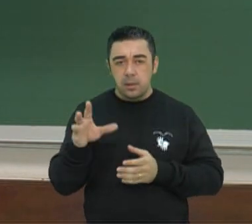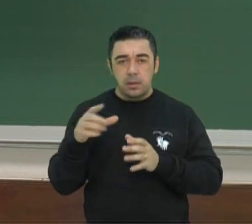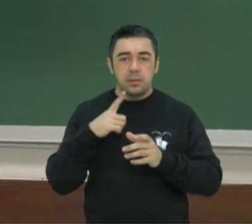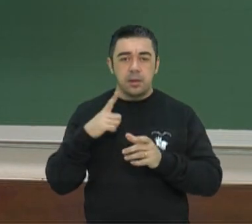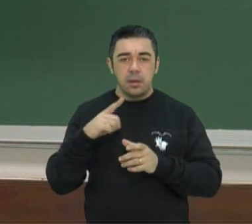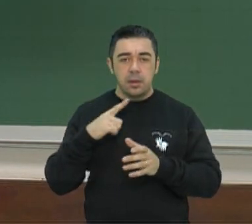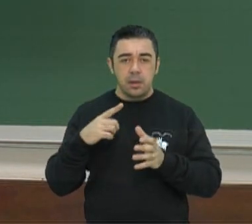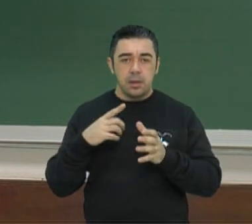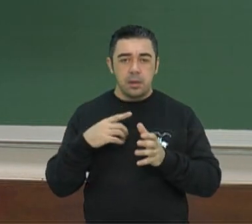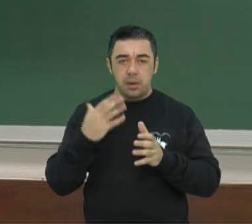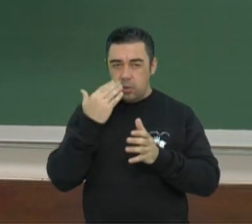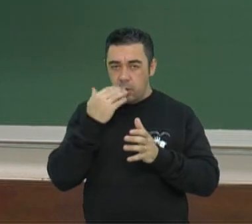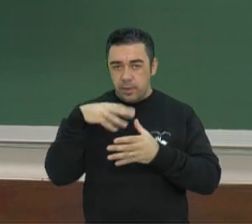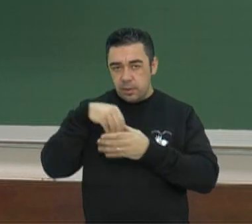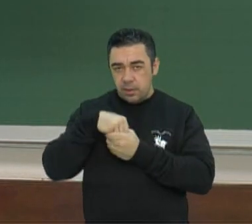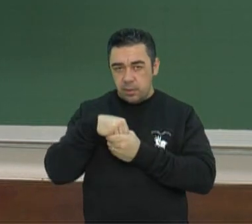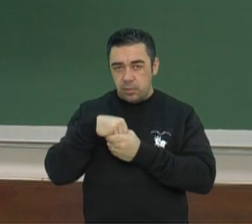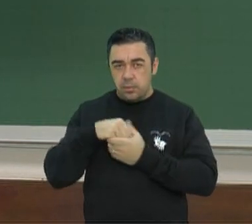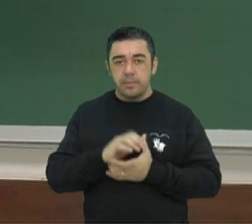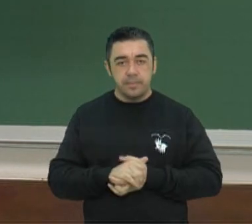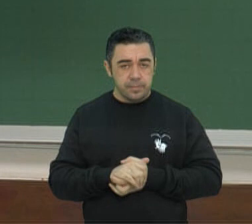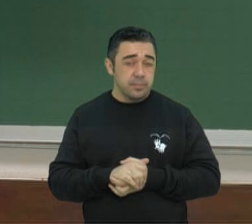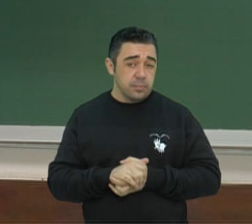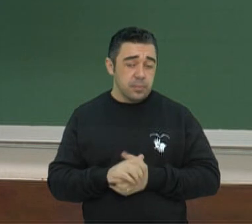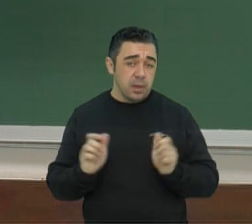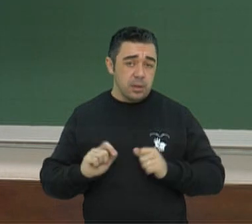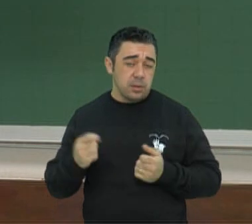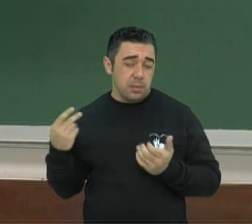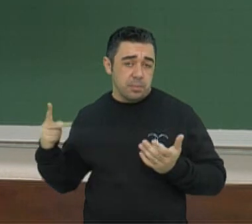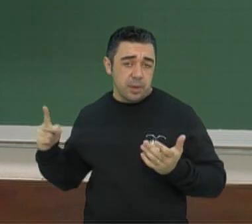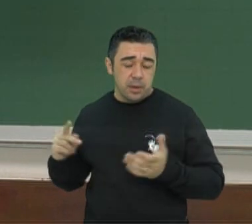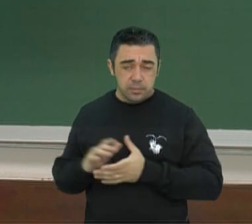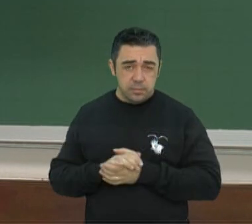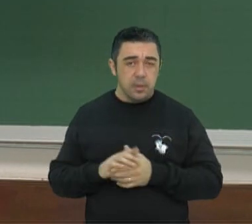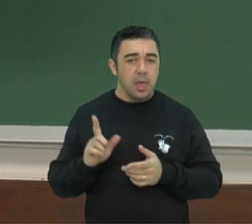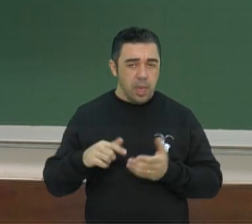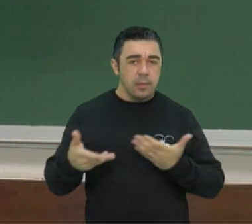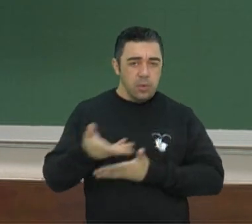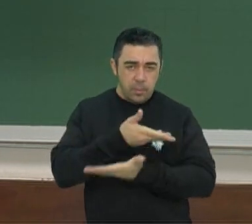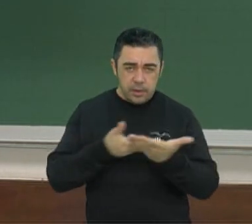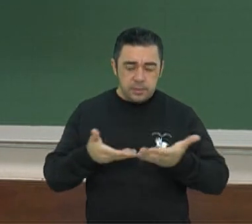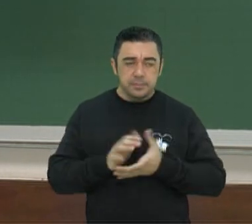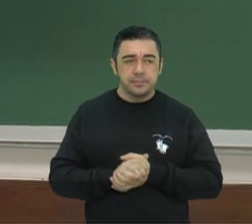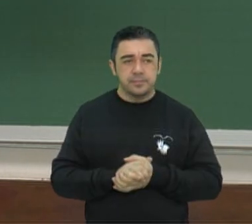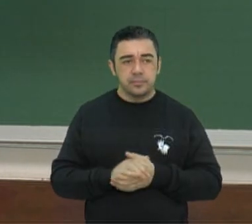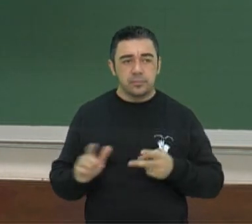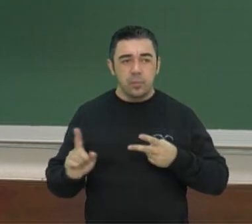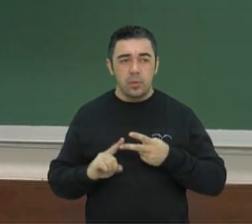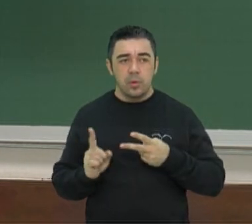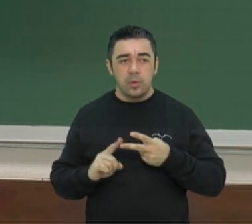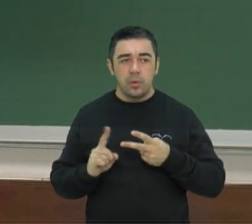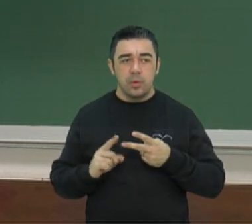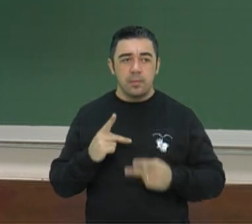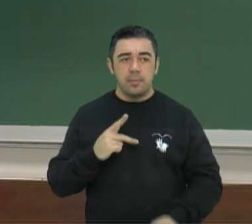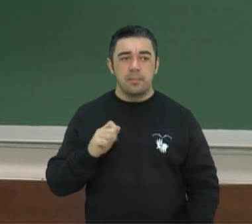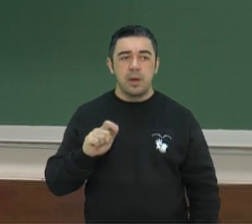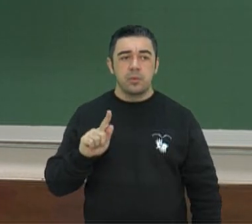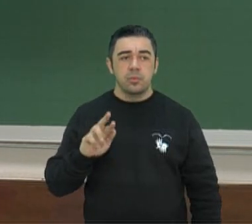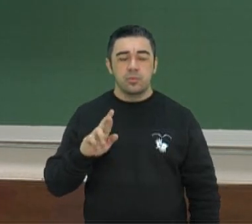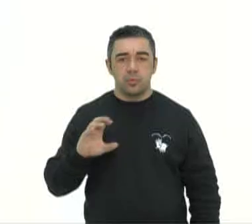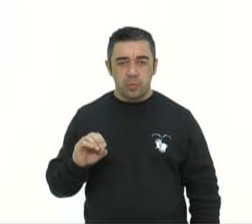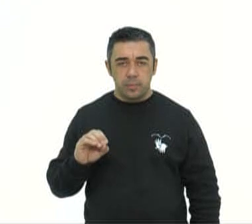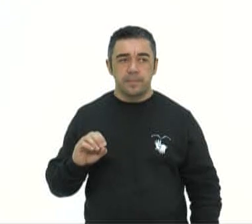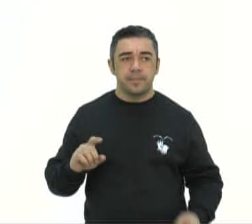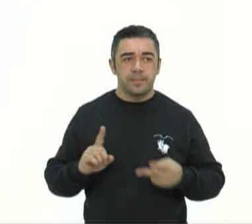ele preda e vai comer lá dentro, onde ele está protegido, e sobra um pouco para ela. Então, também, protocooperação. Outro aqui, o paguro e a